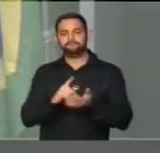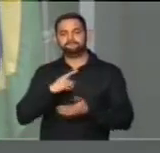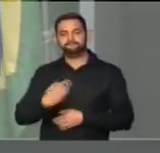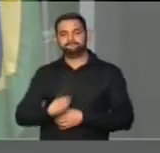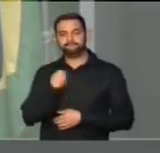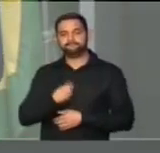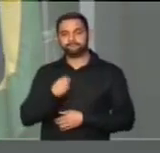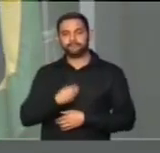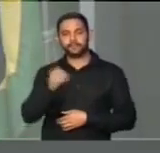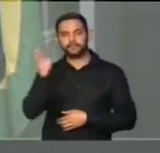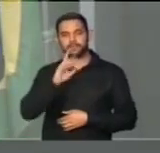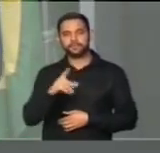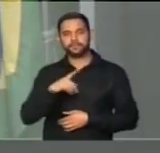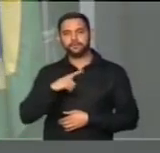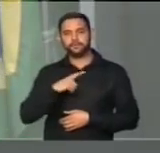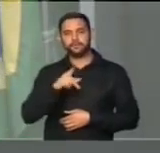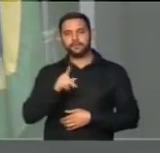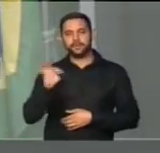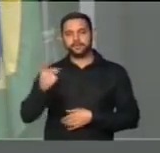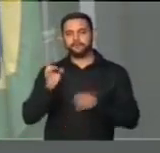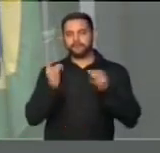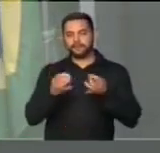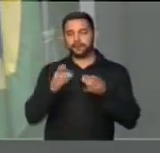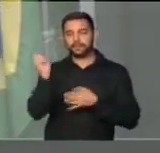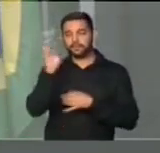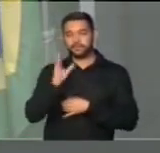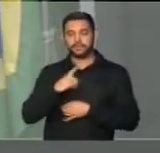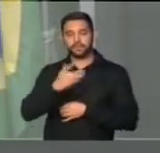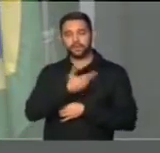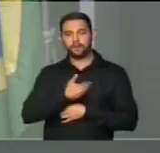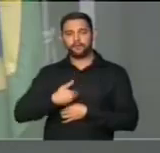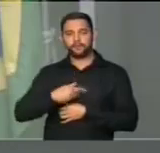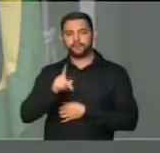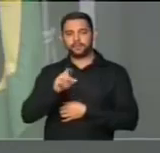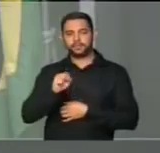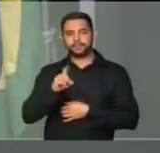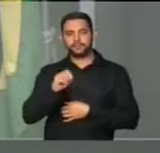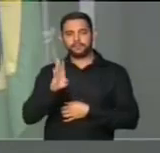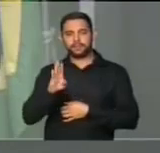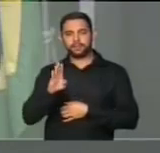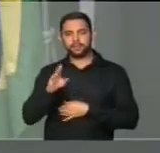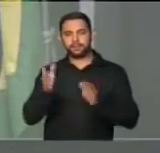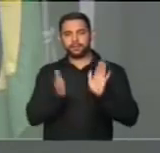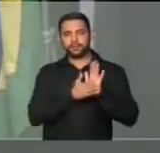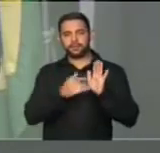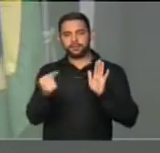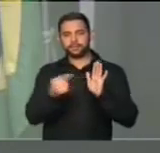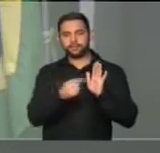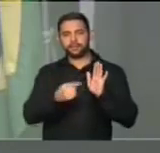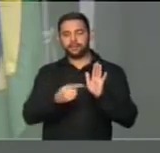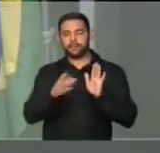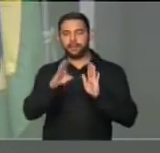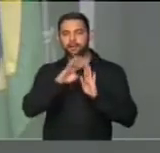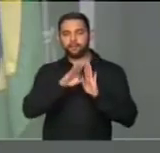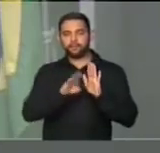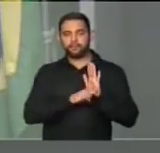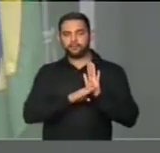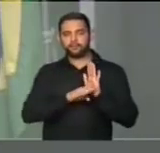Brasil que o PT vendeu, que seria o Brasil do governo do PSDB. Este aqui é o Brasil do